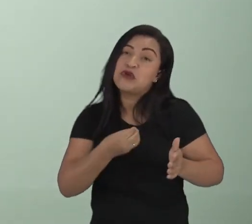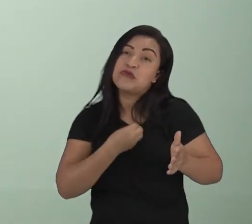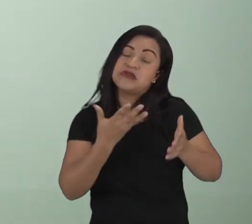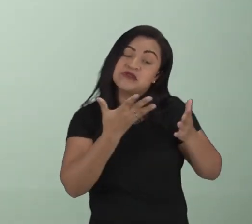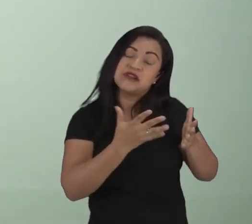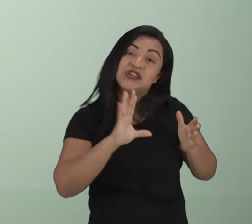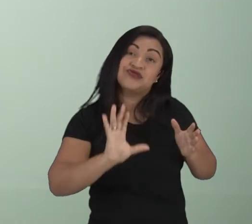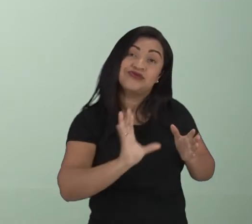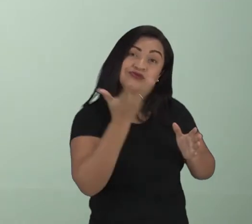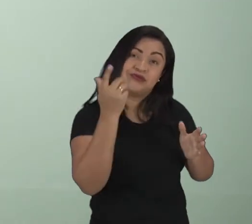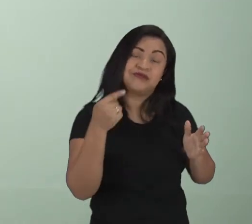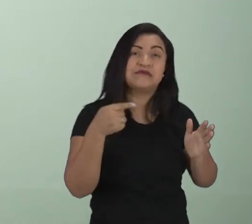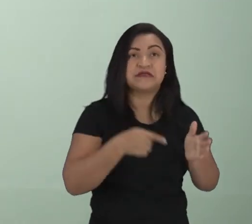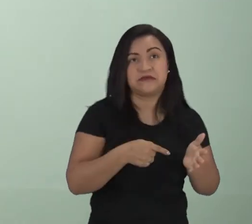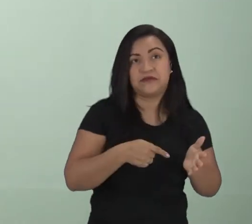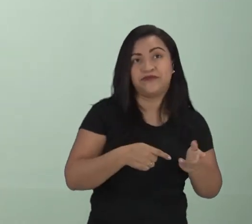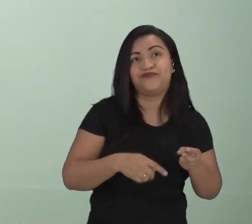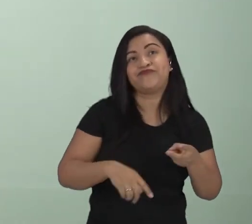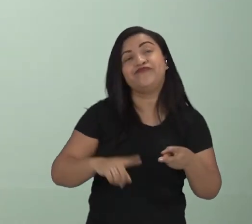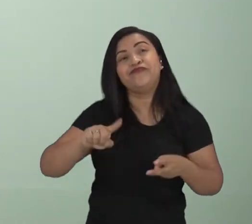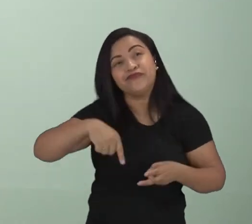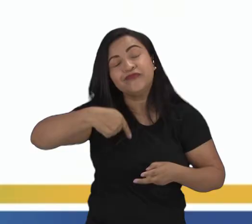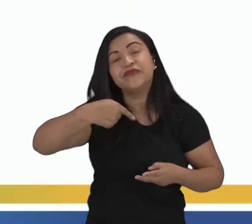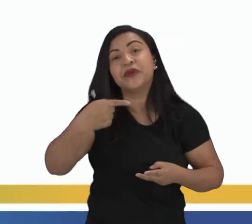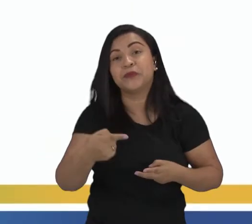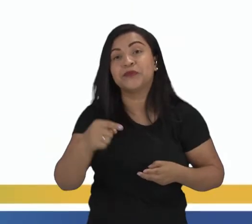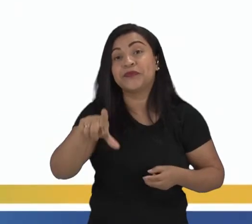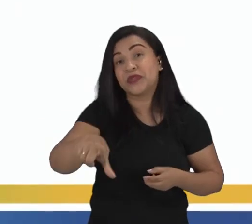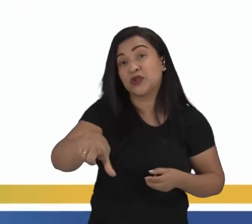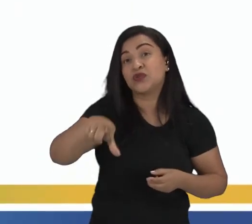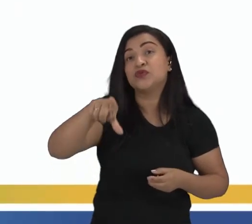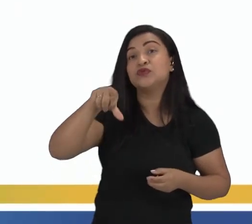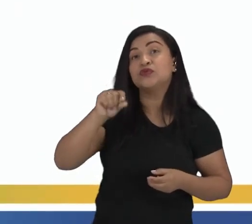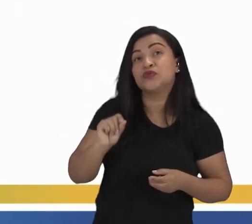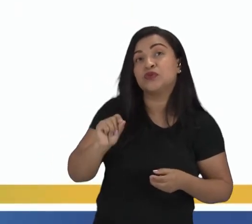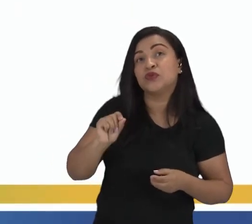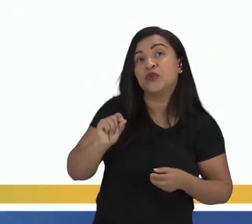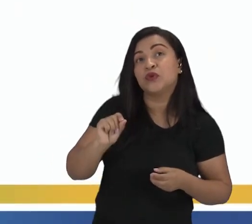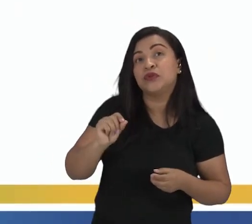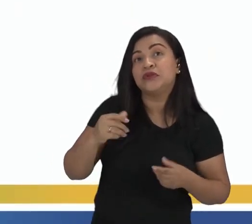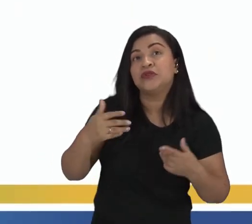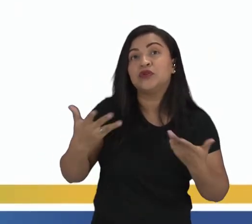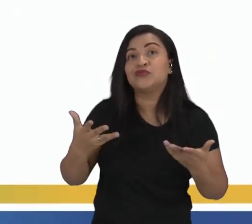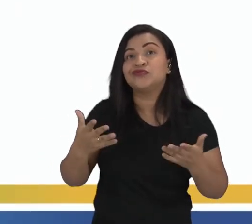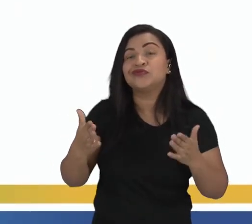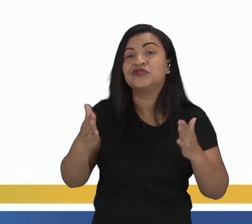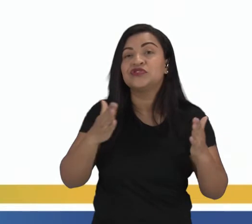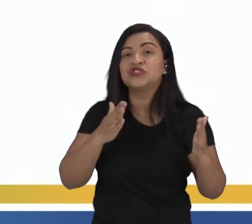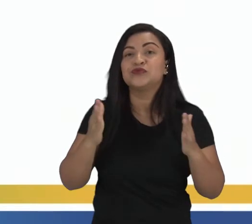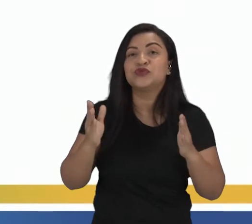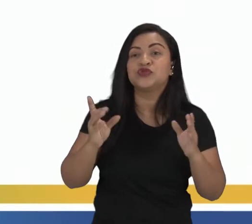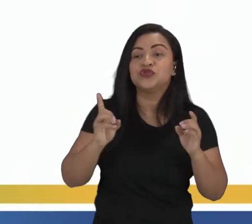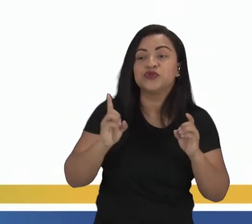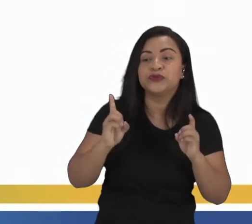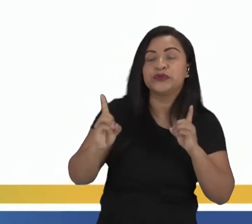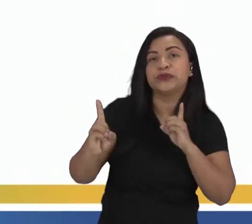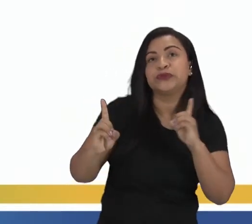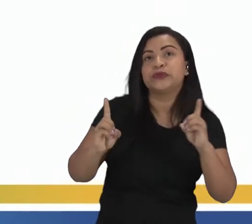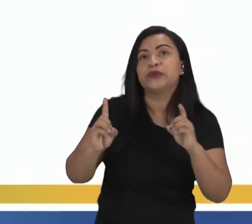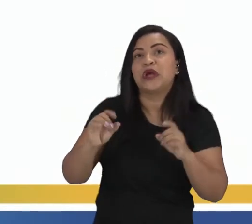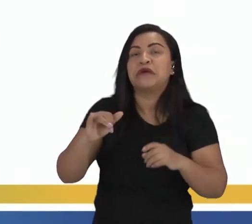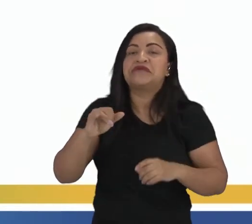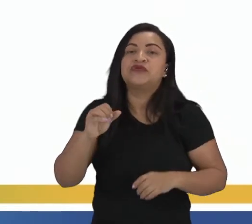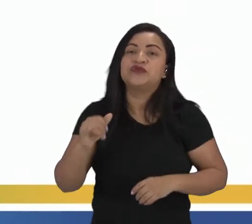fenômeno apresentado. Depois, escolha um sistema de referência, um sistema de coordenada, os sistemas x,